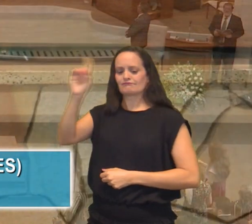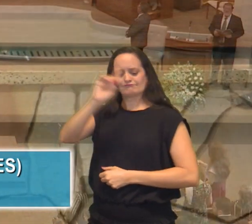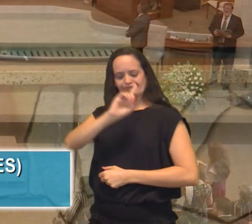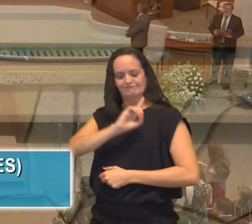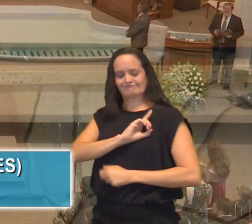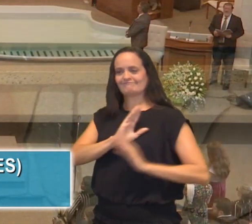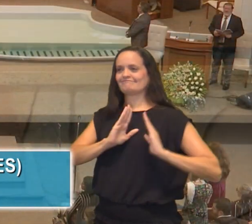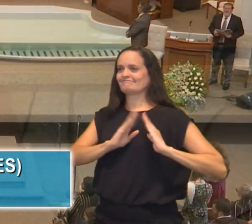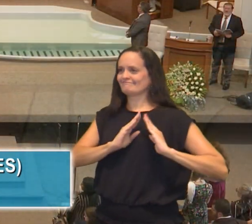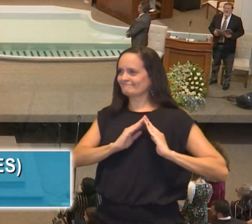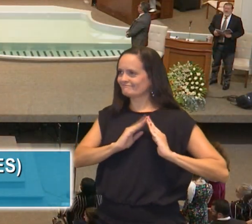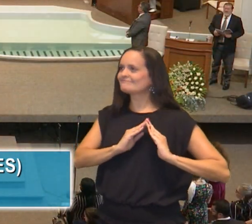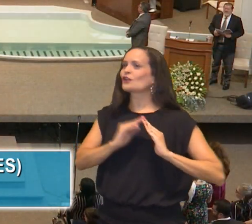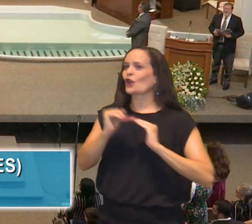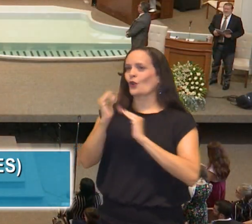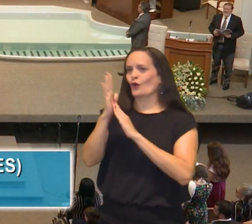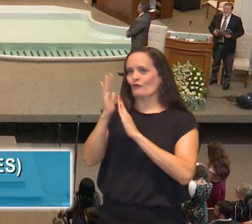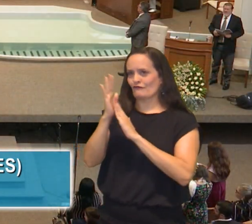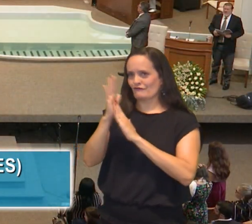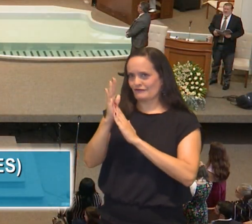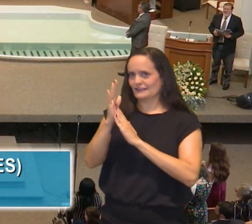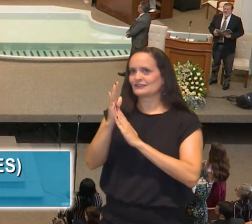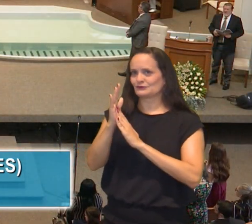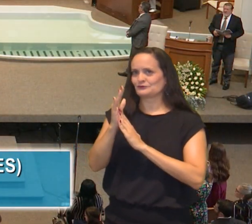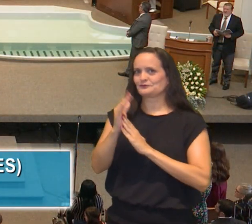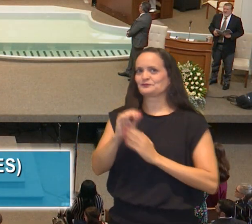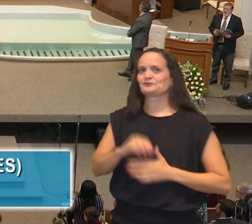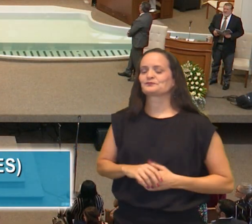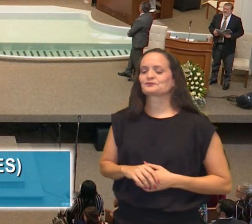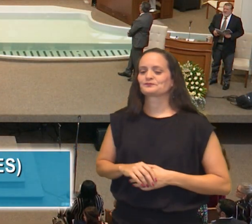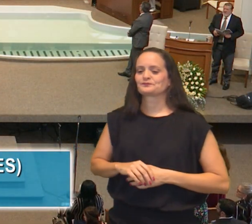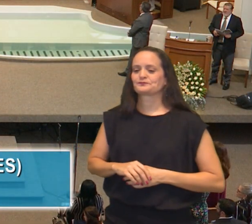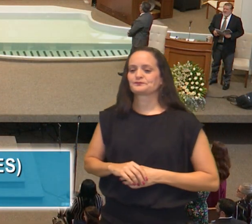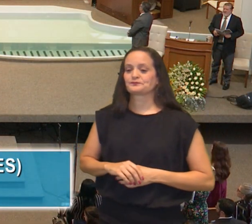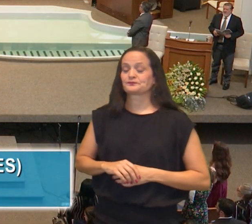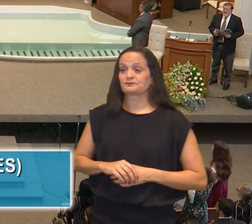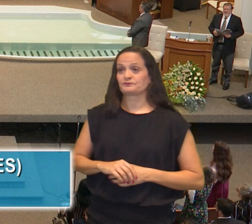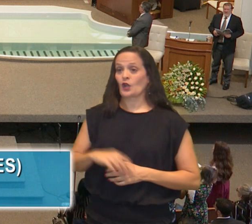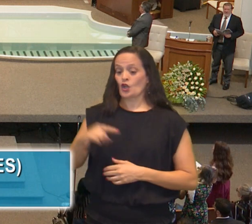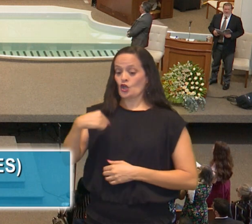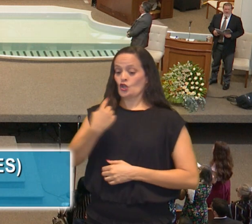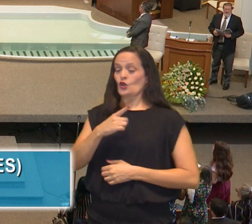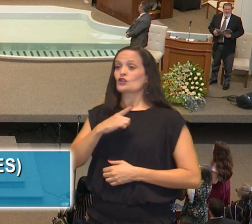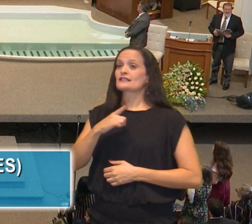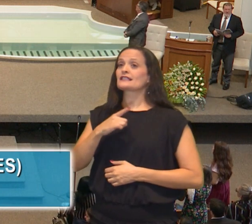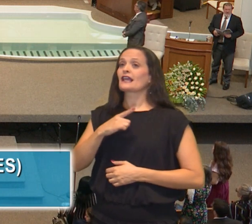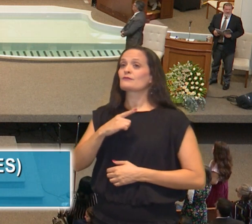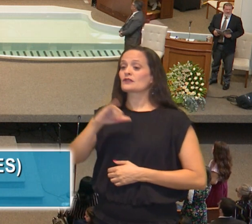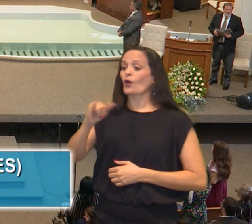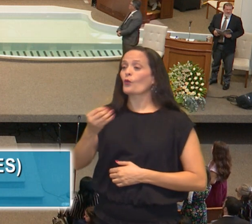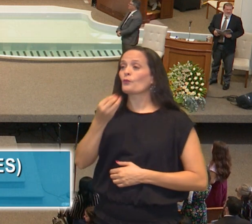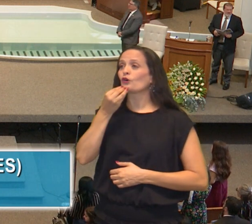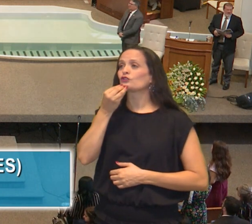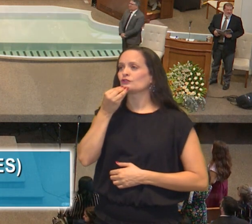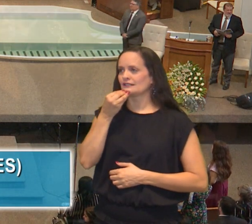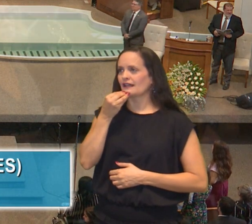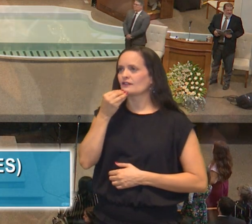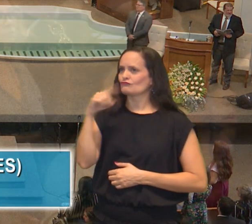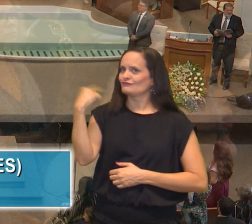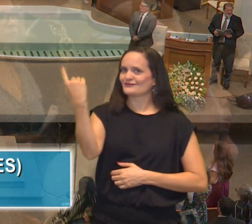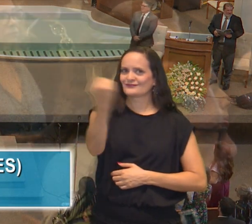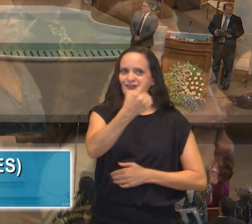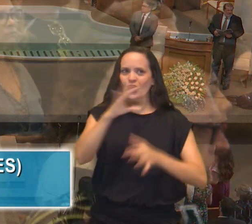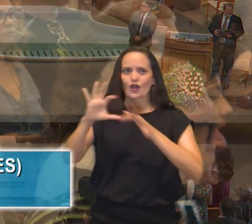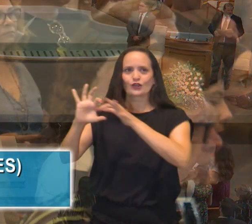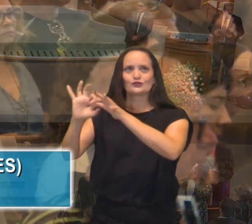de Deus, louvando nos atos do Senhor. Nós temos esse privilégio aqui nesta manhã, de estarmos todos